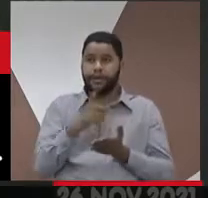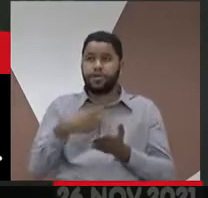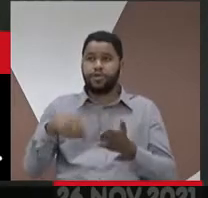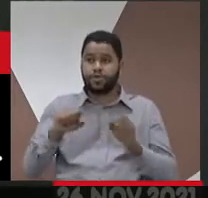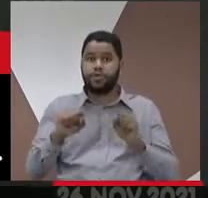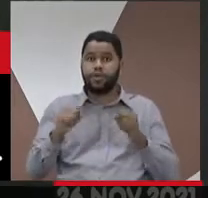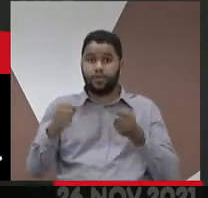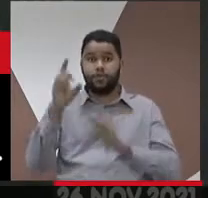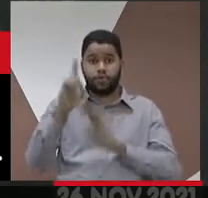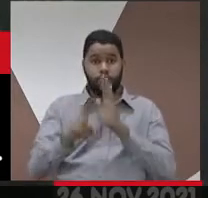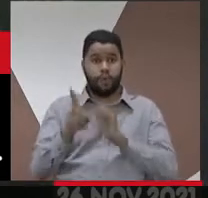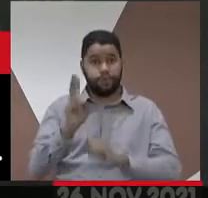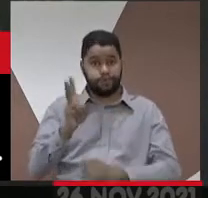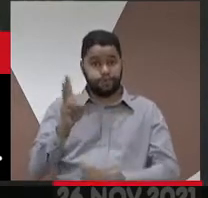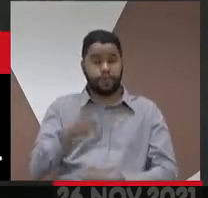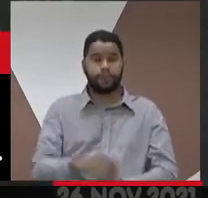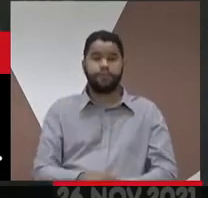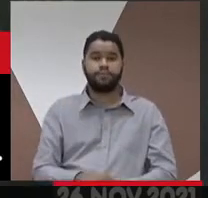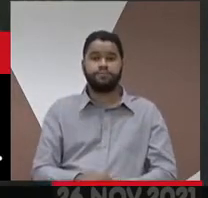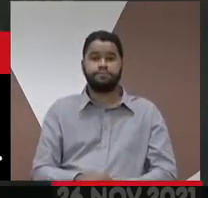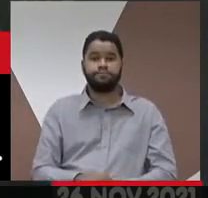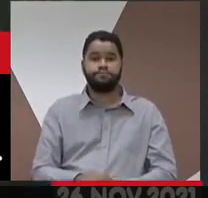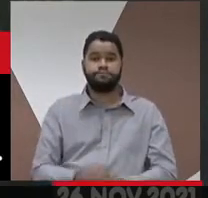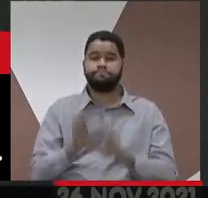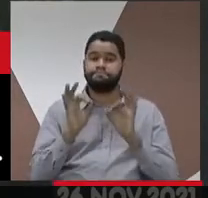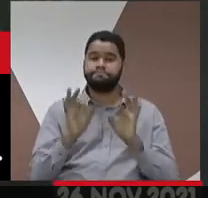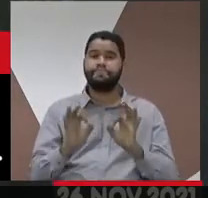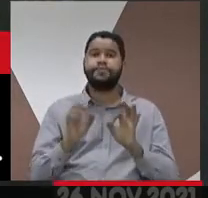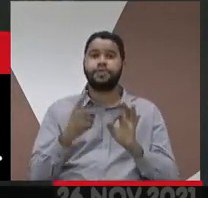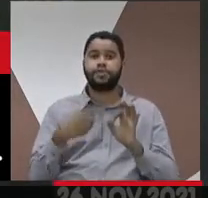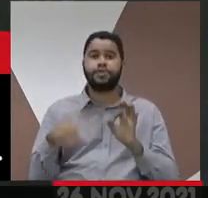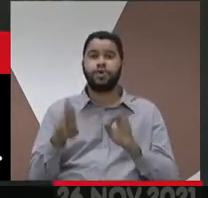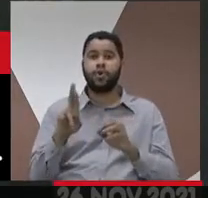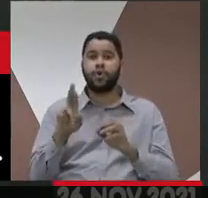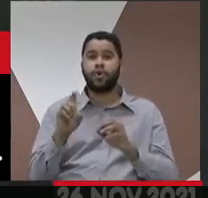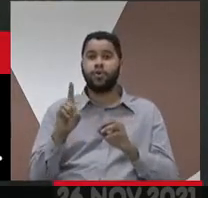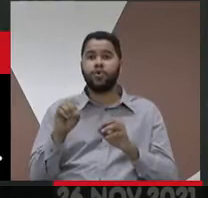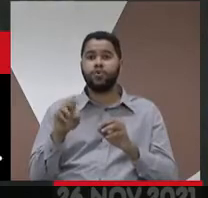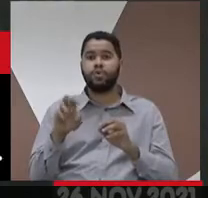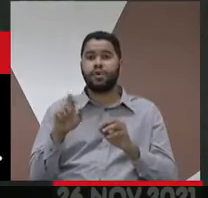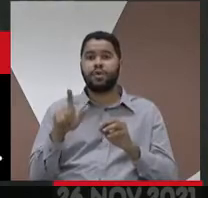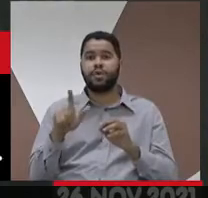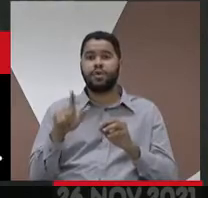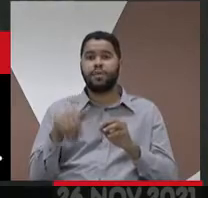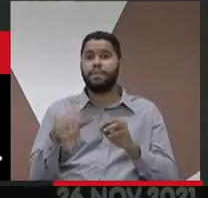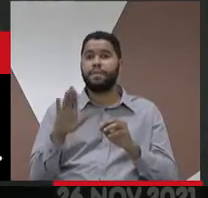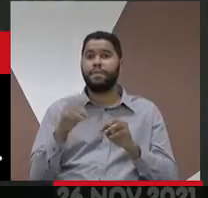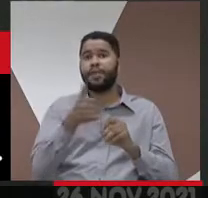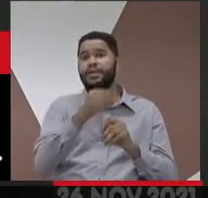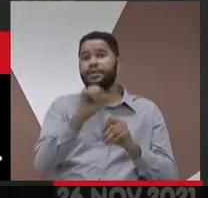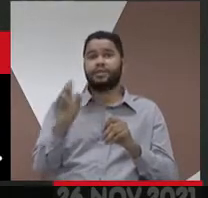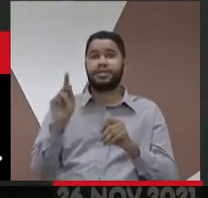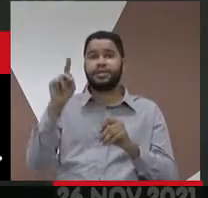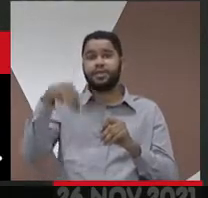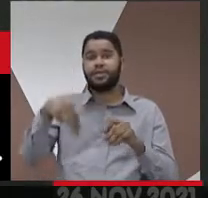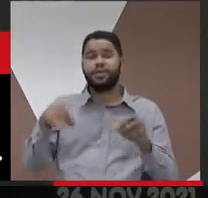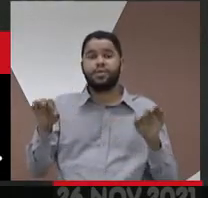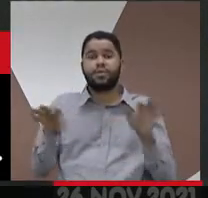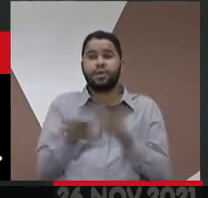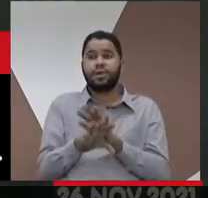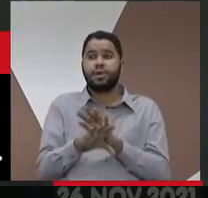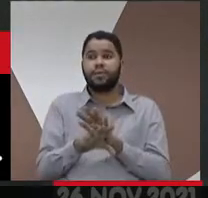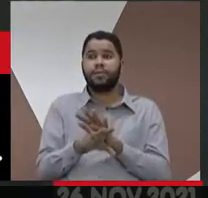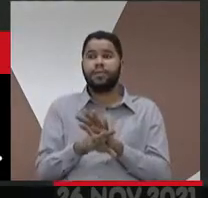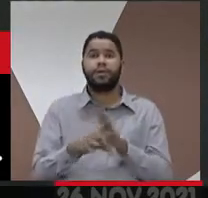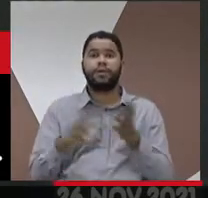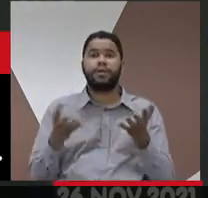defendendo o direito dela para a moradia, é óbvio que se fizesse rodoanel com mais de 100 quilômetros, quando estiver terminando o anel